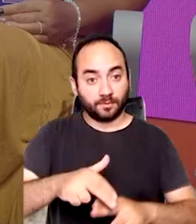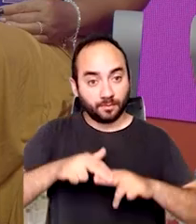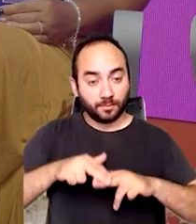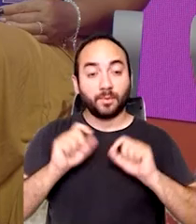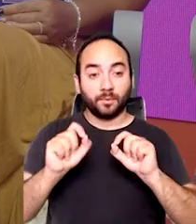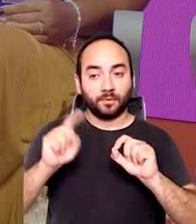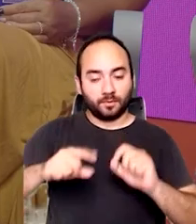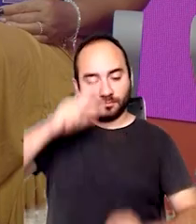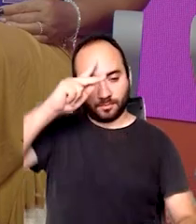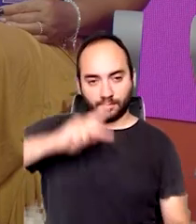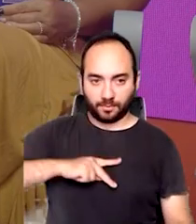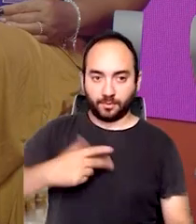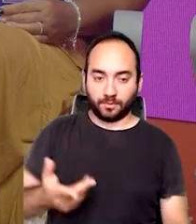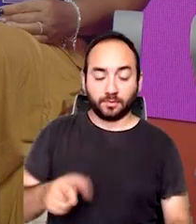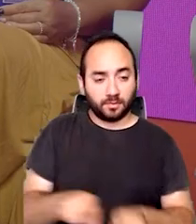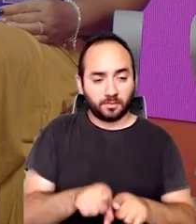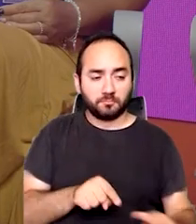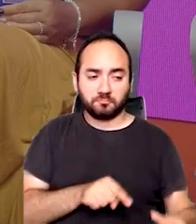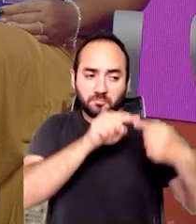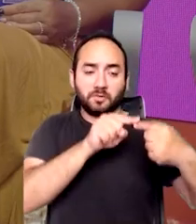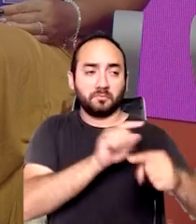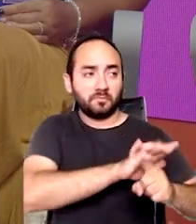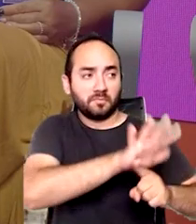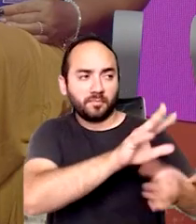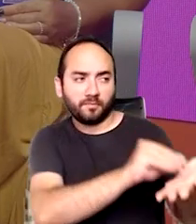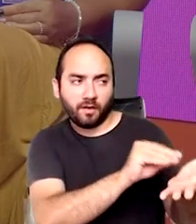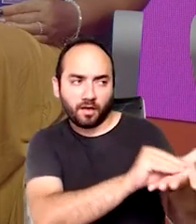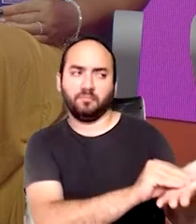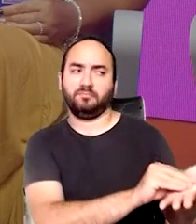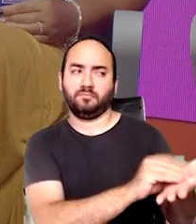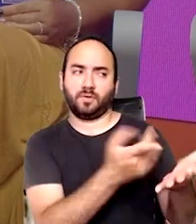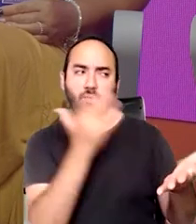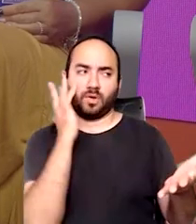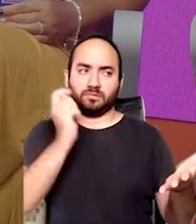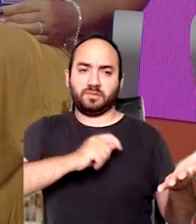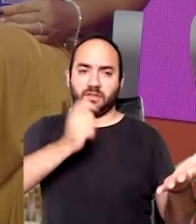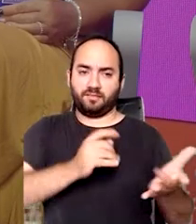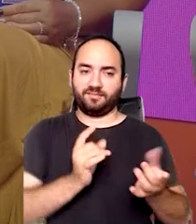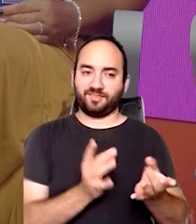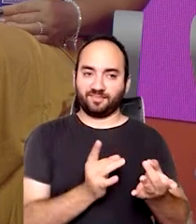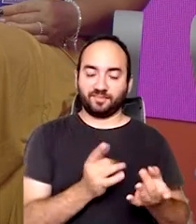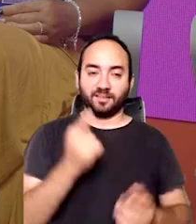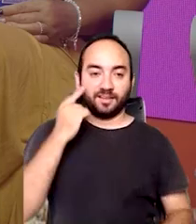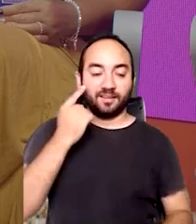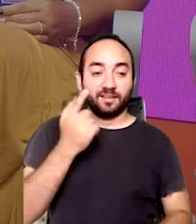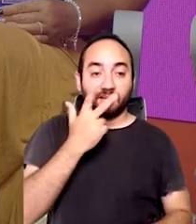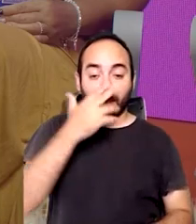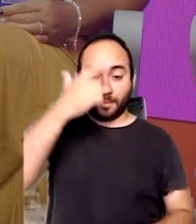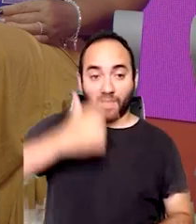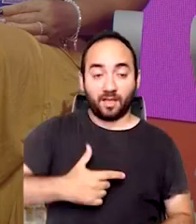surgiu por uma motivação pessoal e por essa identificação de demanda porque eu tava virando muito